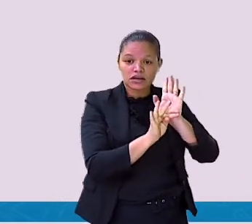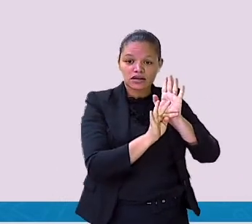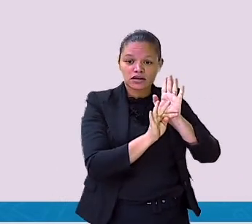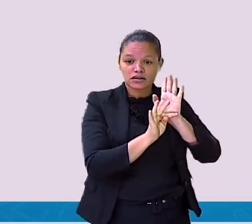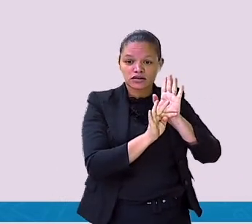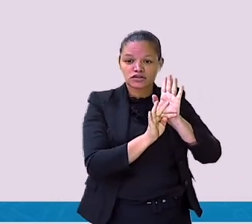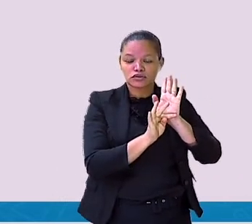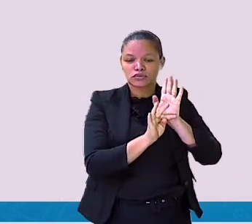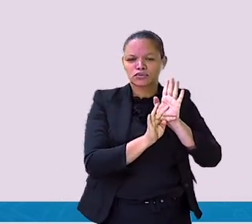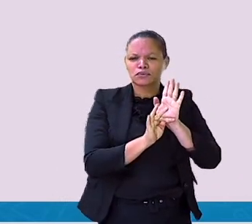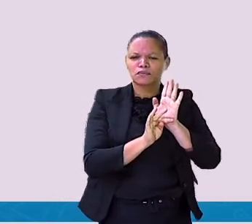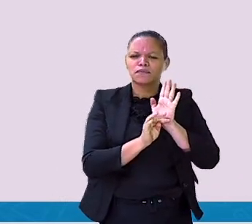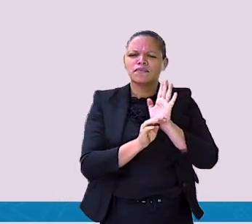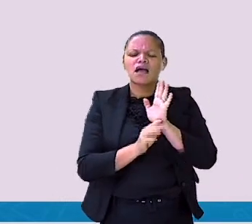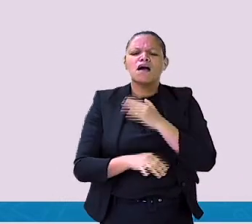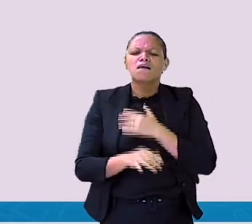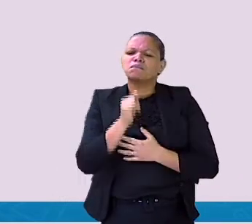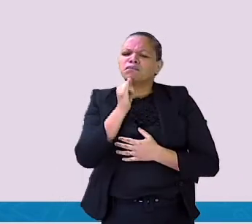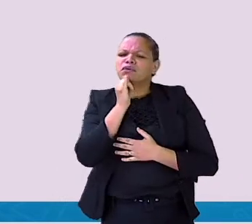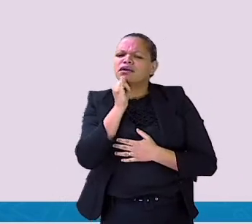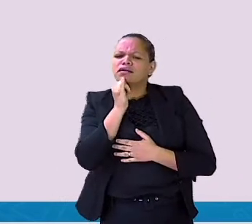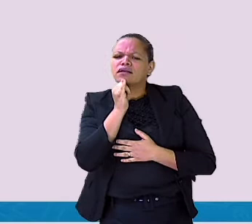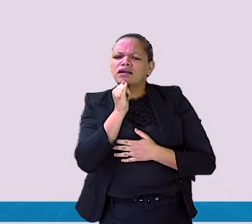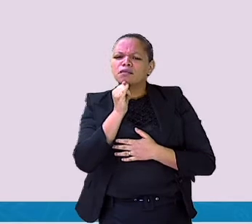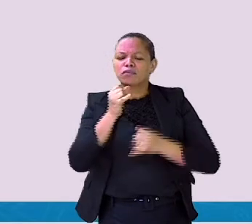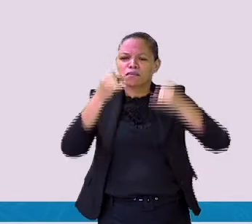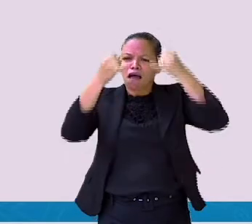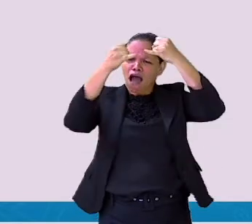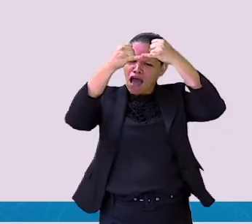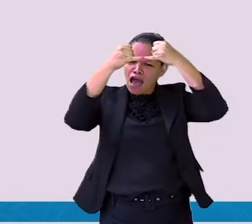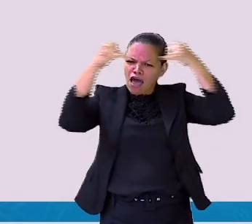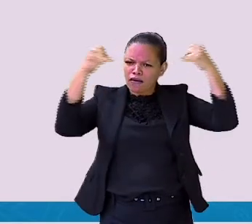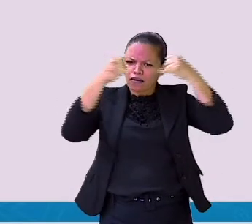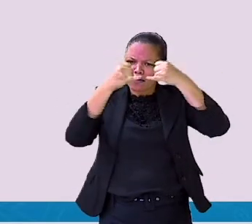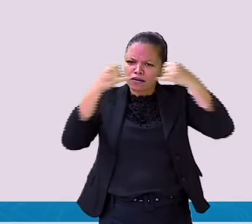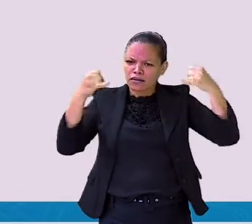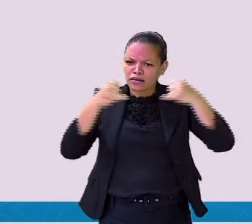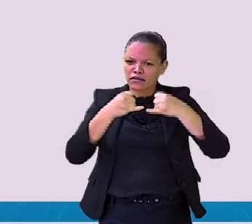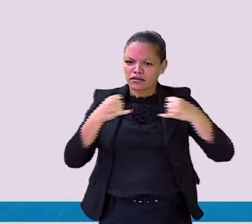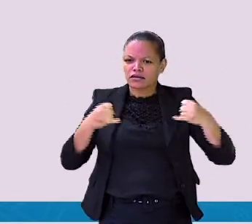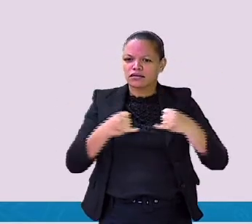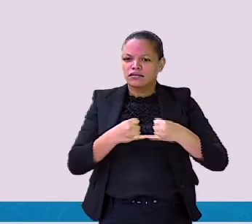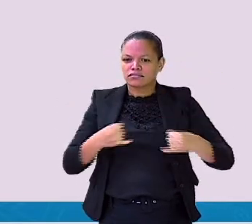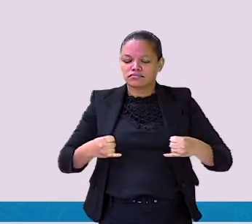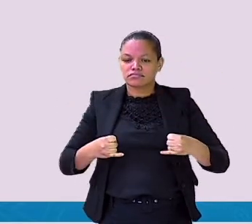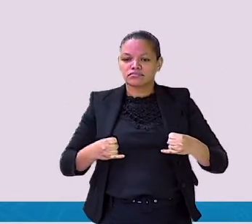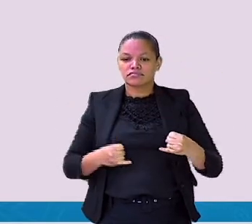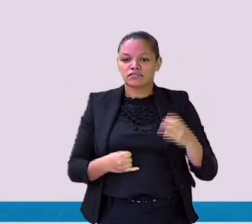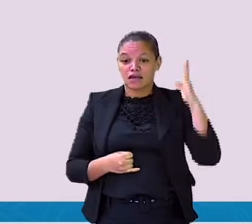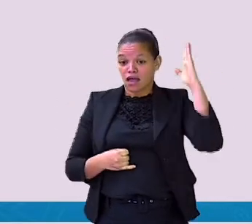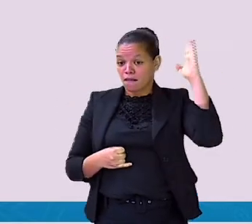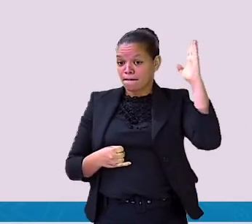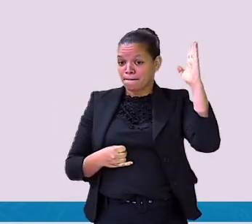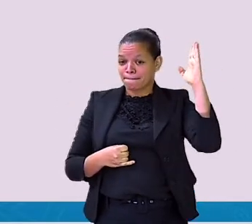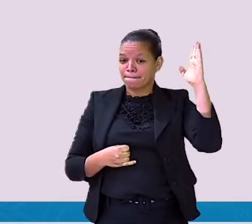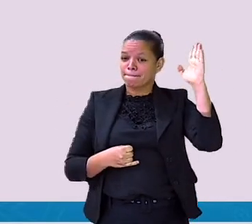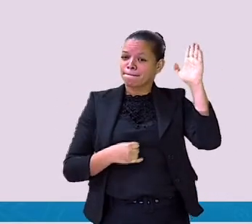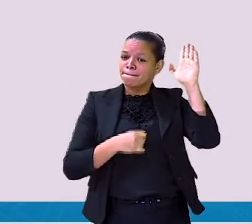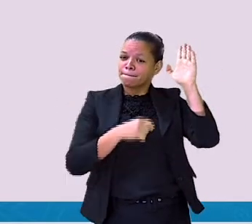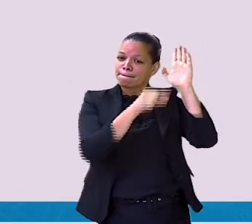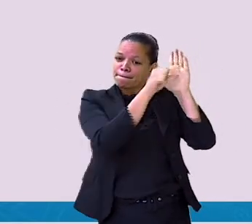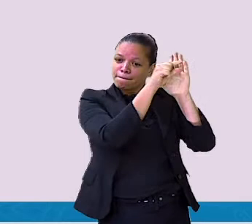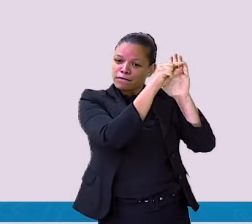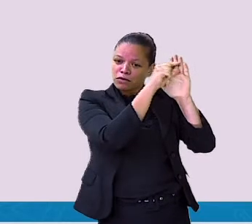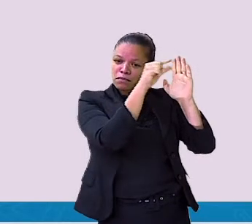cada parte, um pouco depois da margem esquerda da página. Os parágrafos